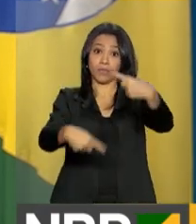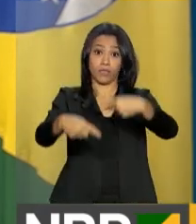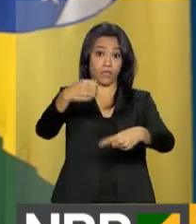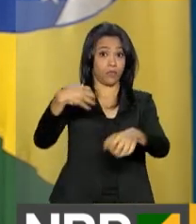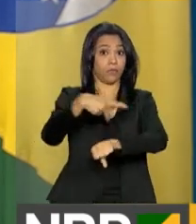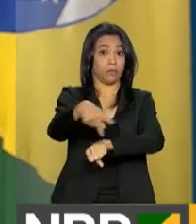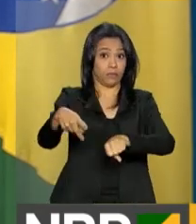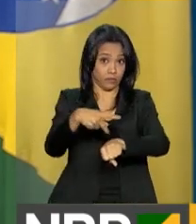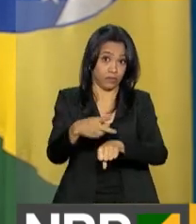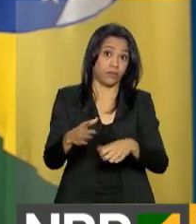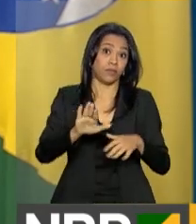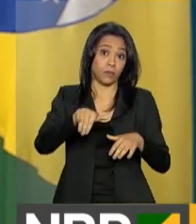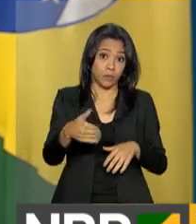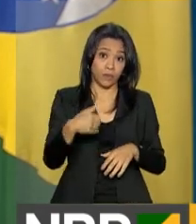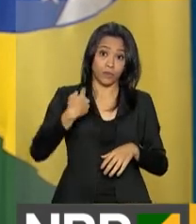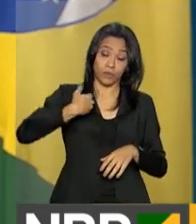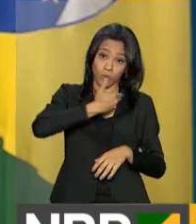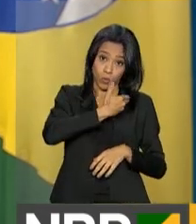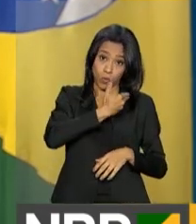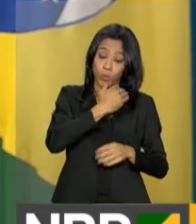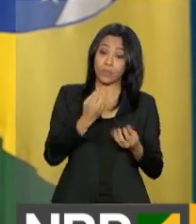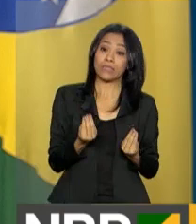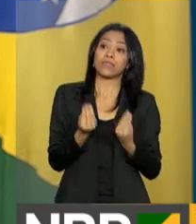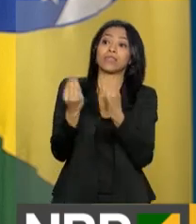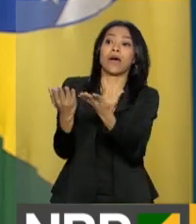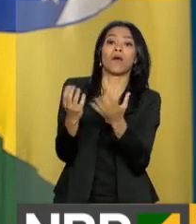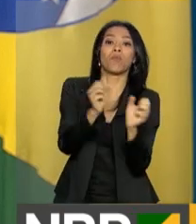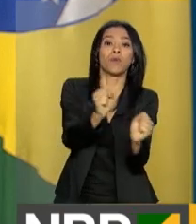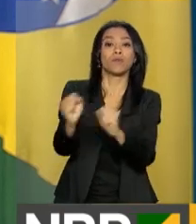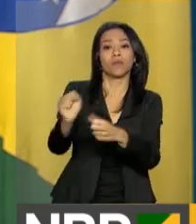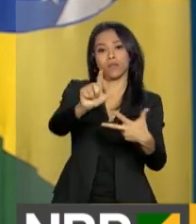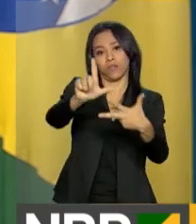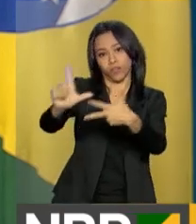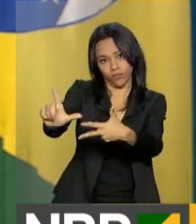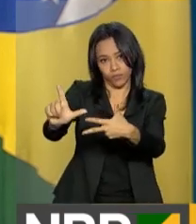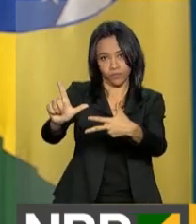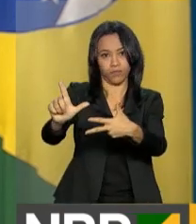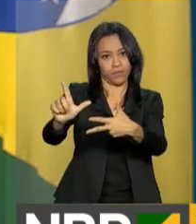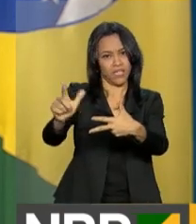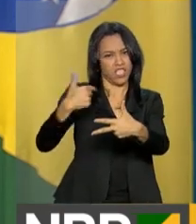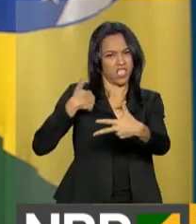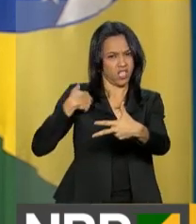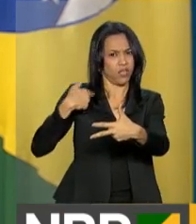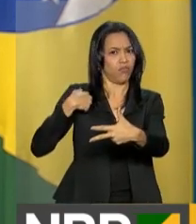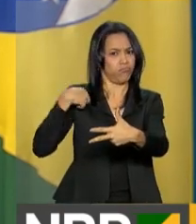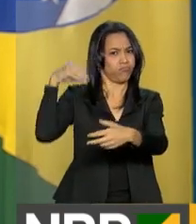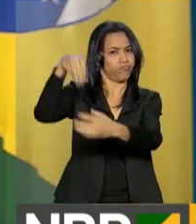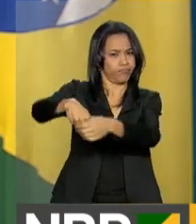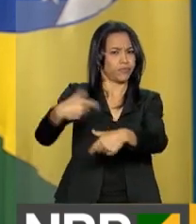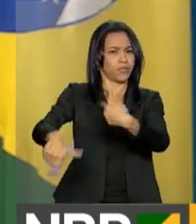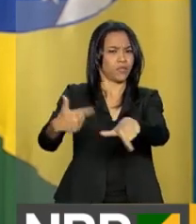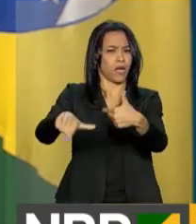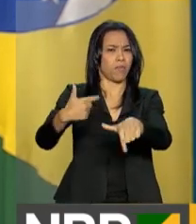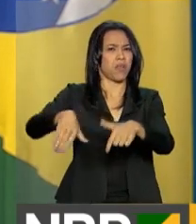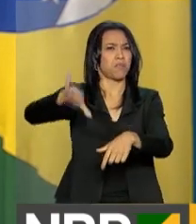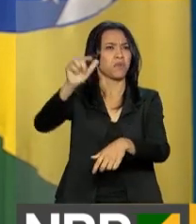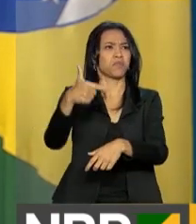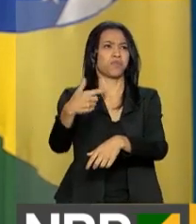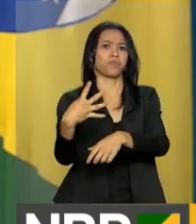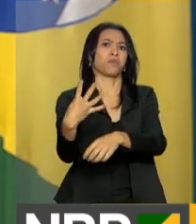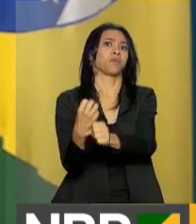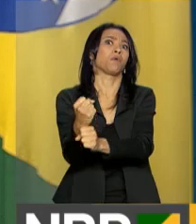ao darmos ao poder legislativo onde eu militei mais de 24